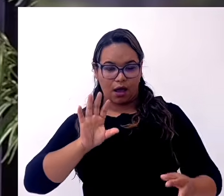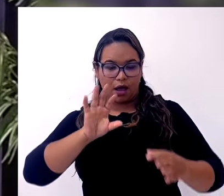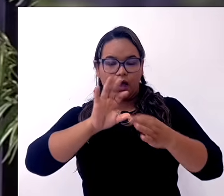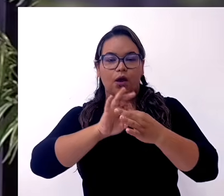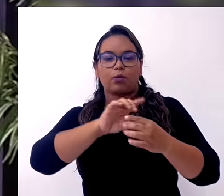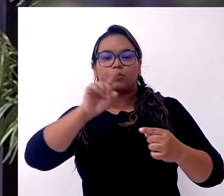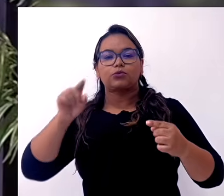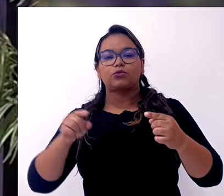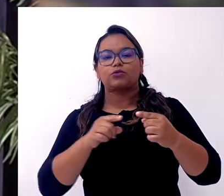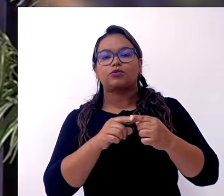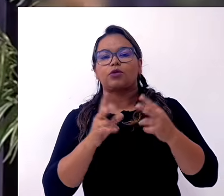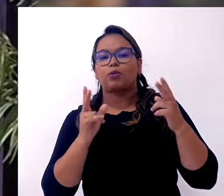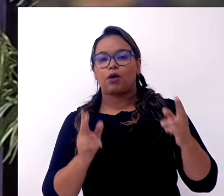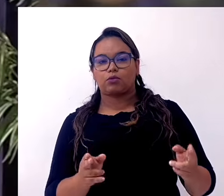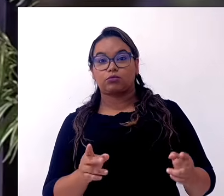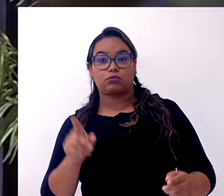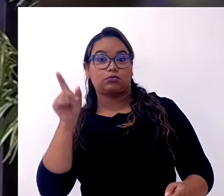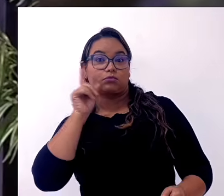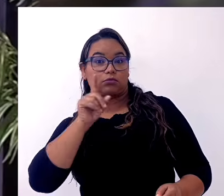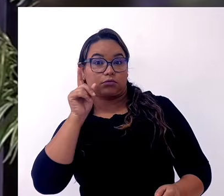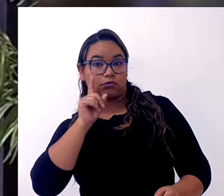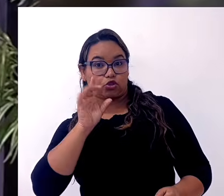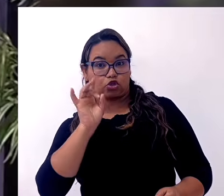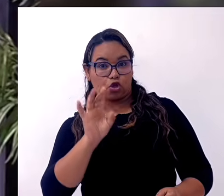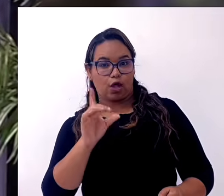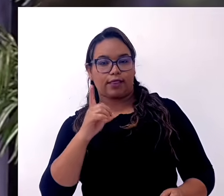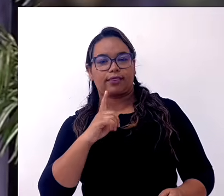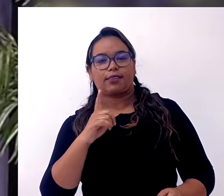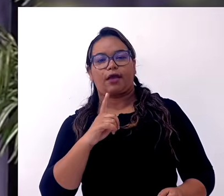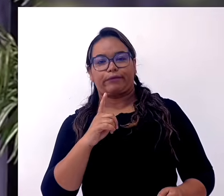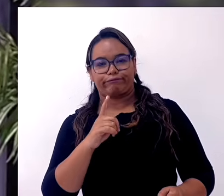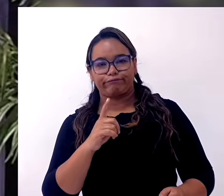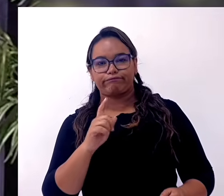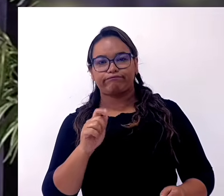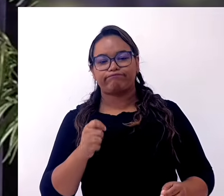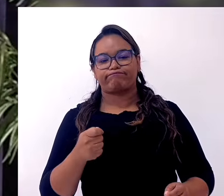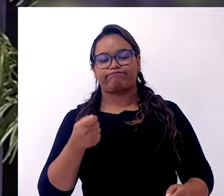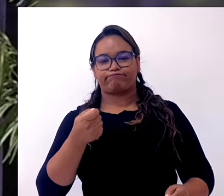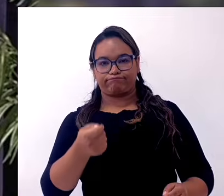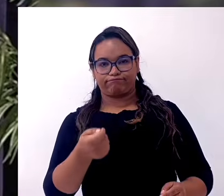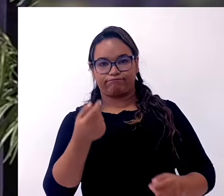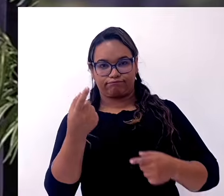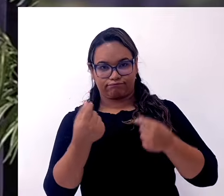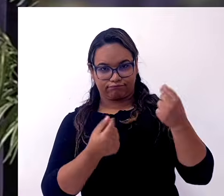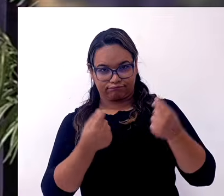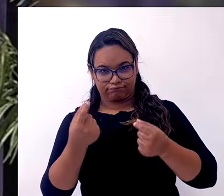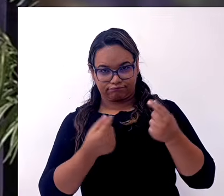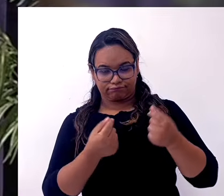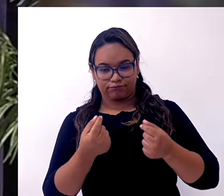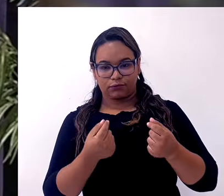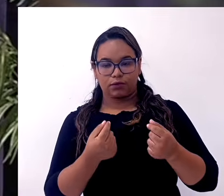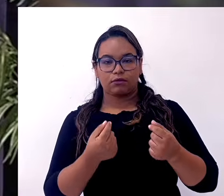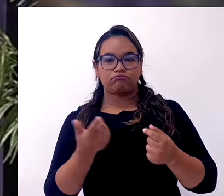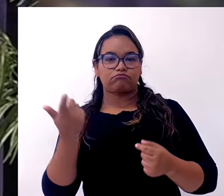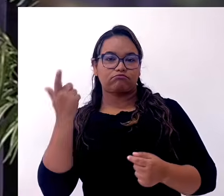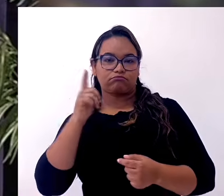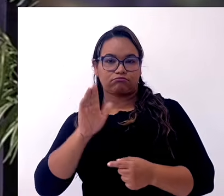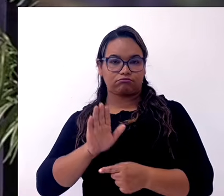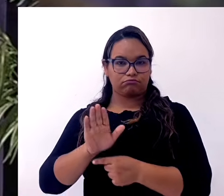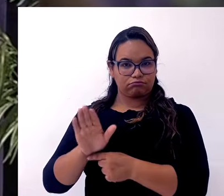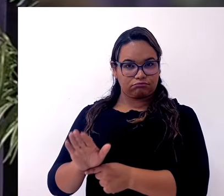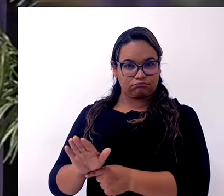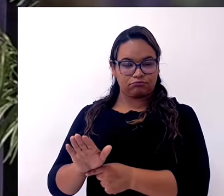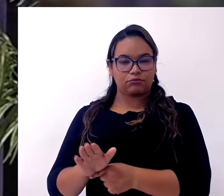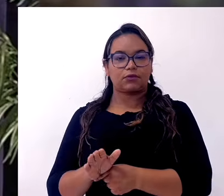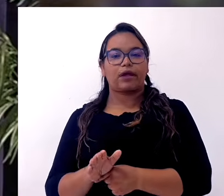meios financeiros para sustentá-la. Então querem criar esta nova ordem mundial. Apocalipse 13 disse que